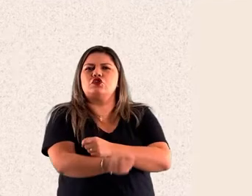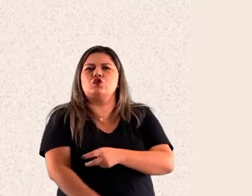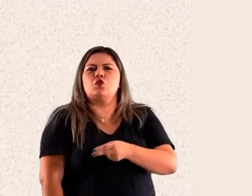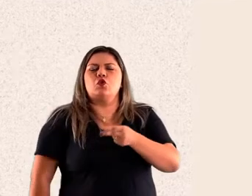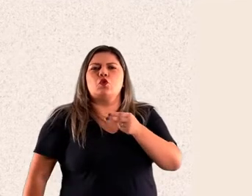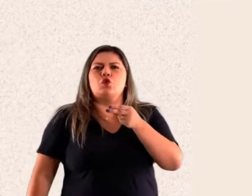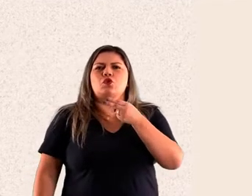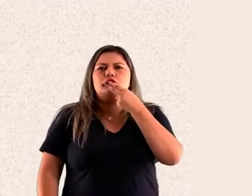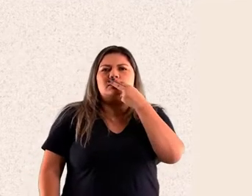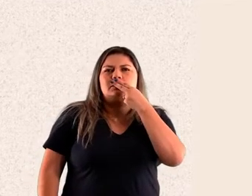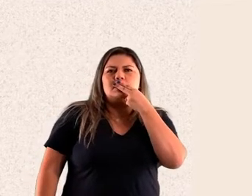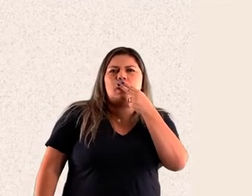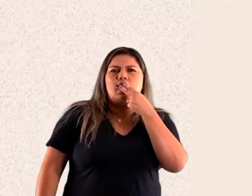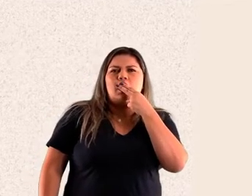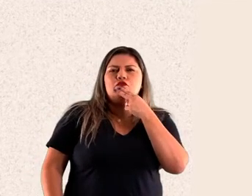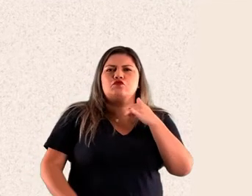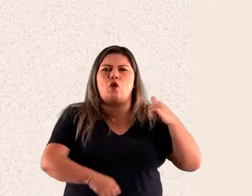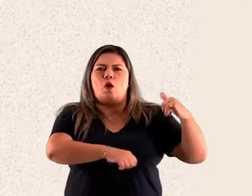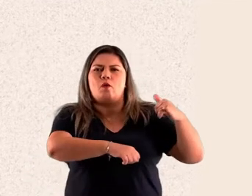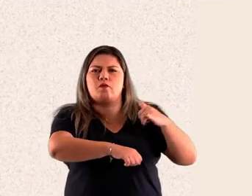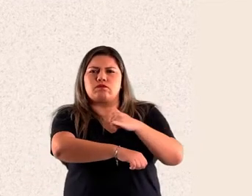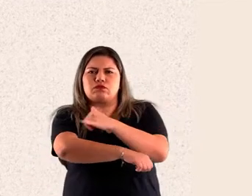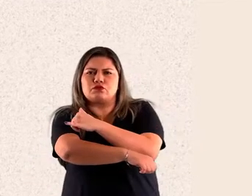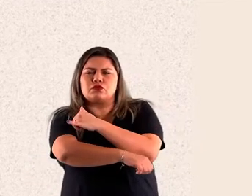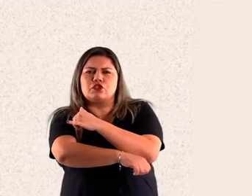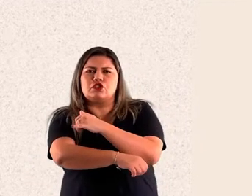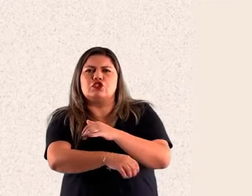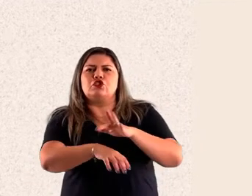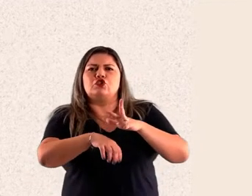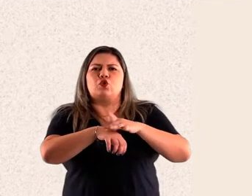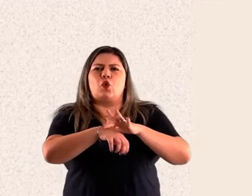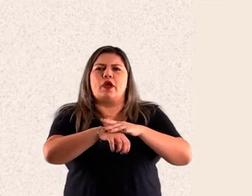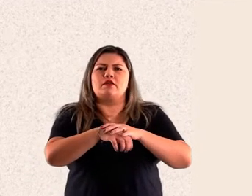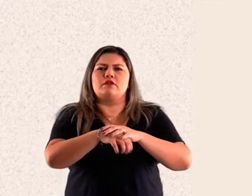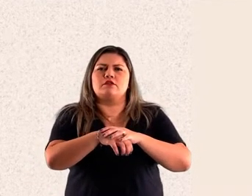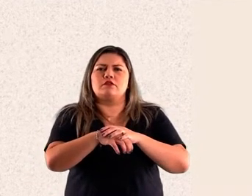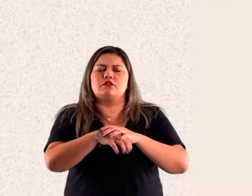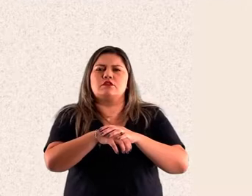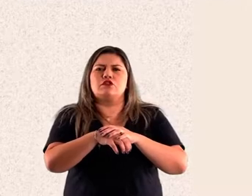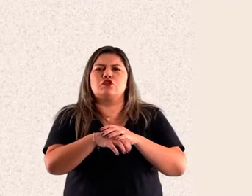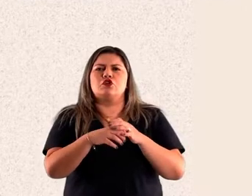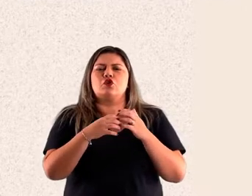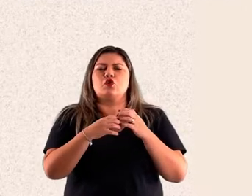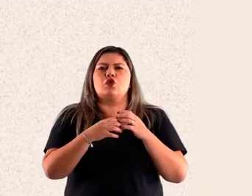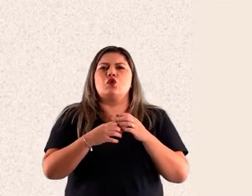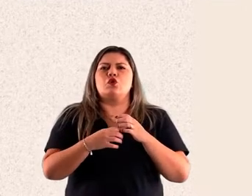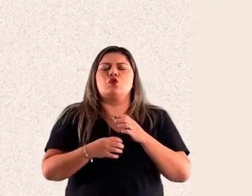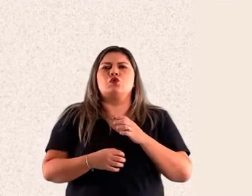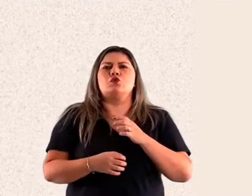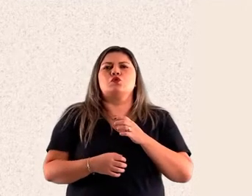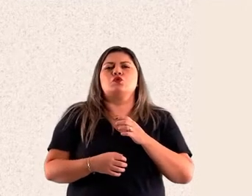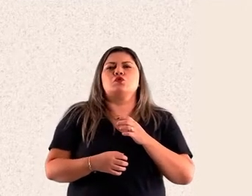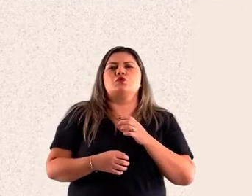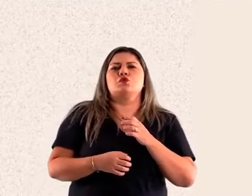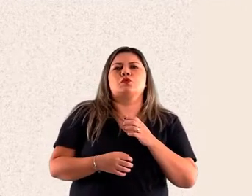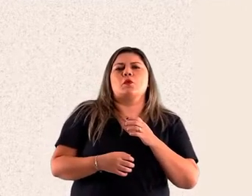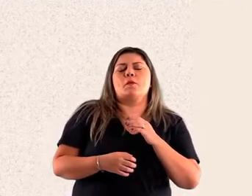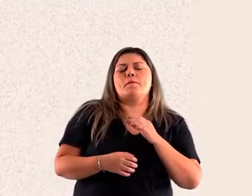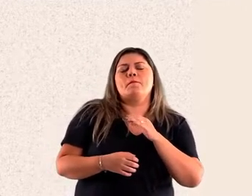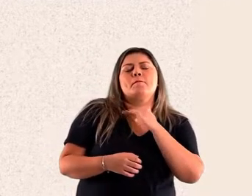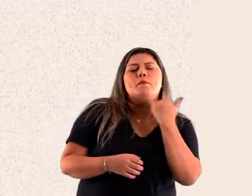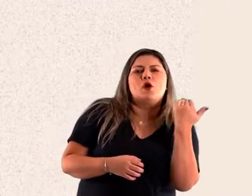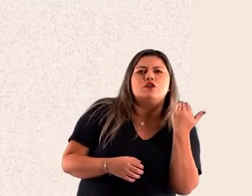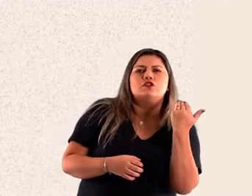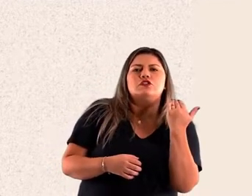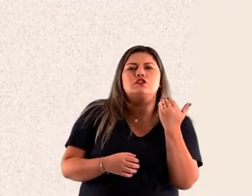e as doenças cardiovasculares como causas de morte causas de